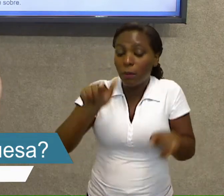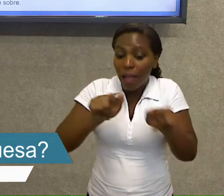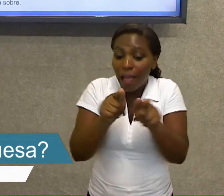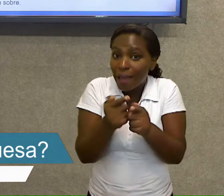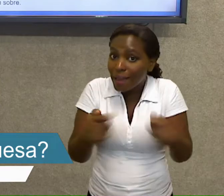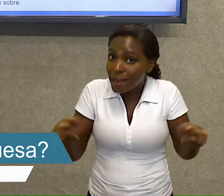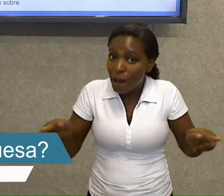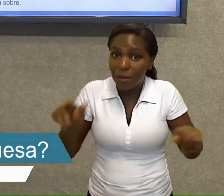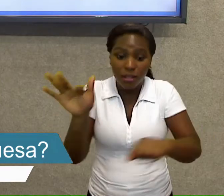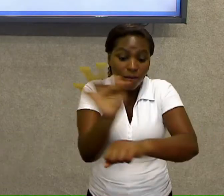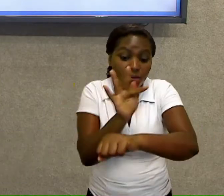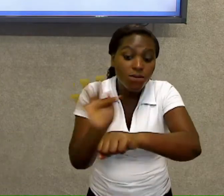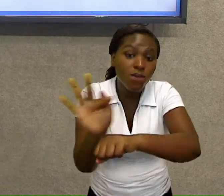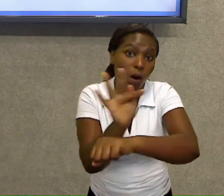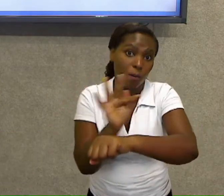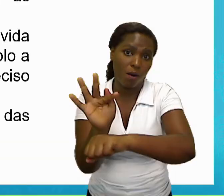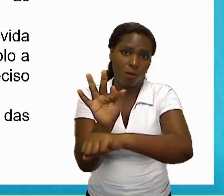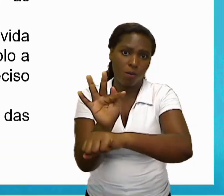como fugir disso.